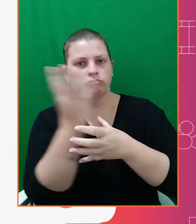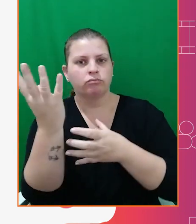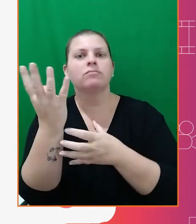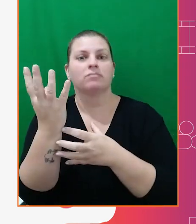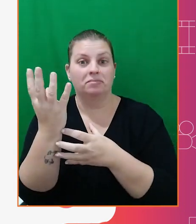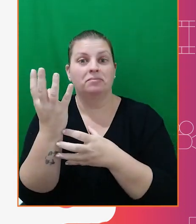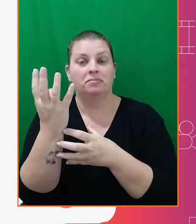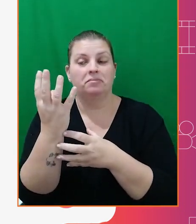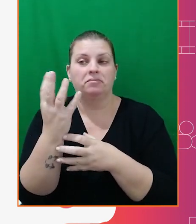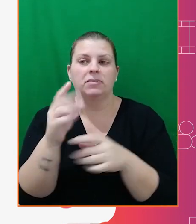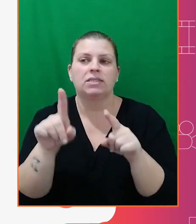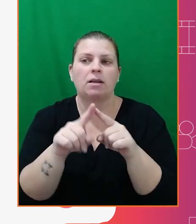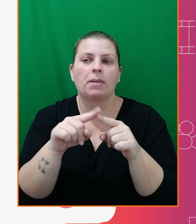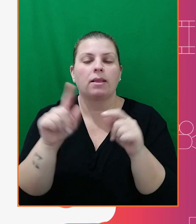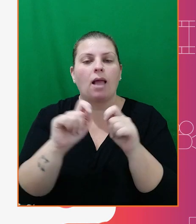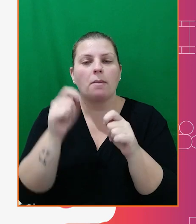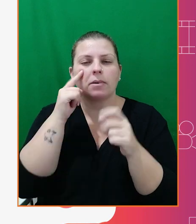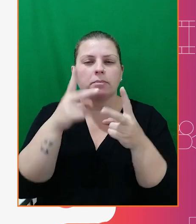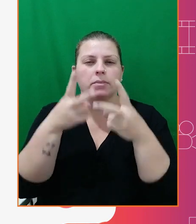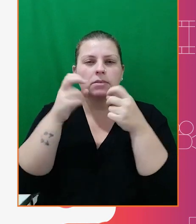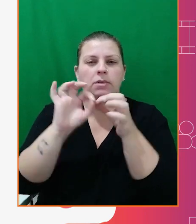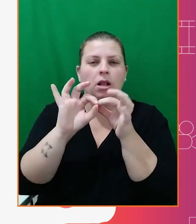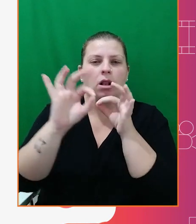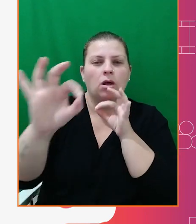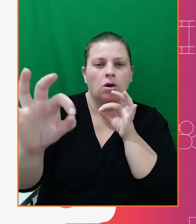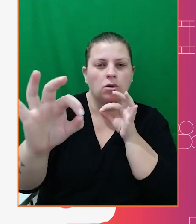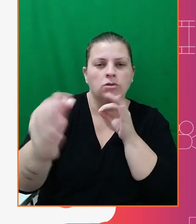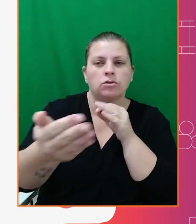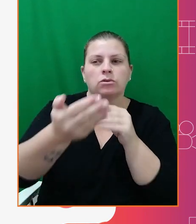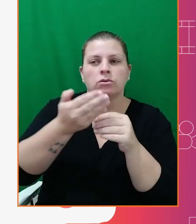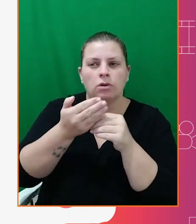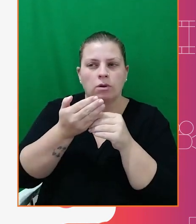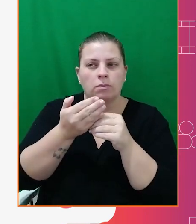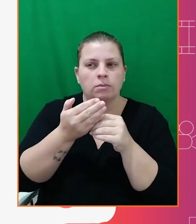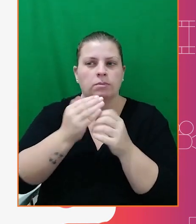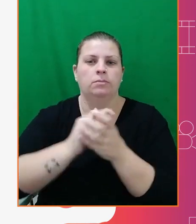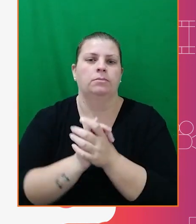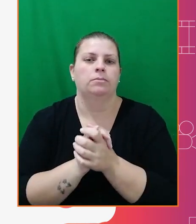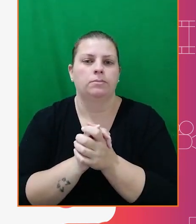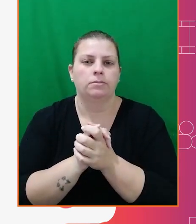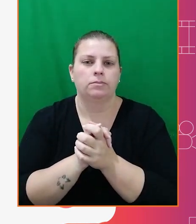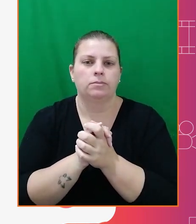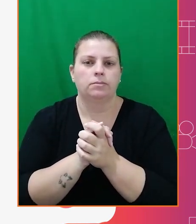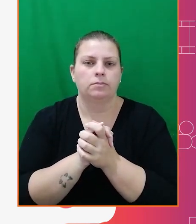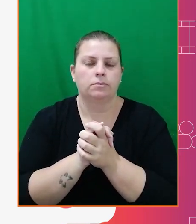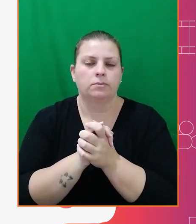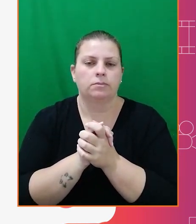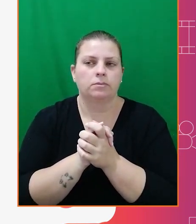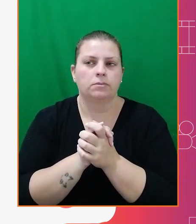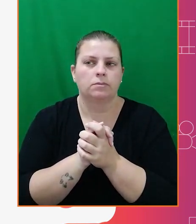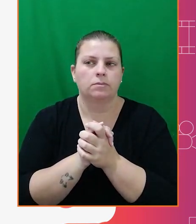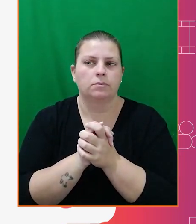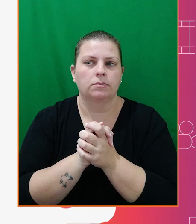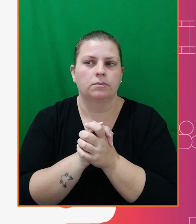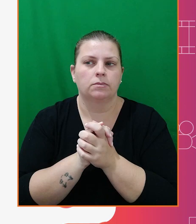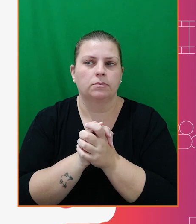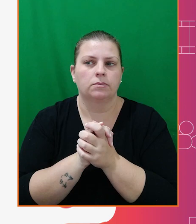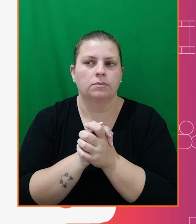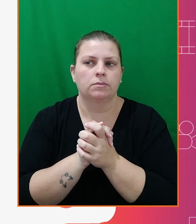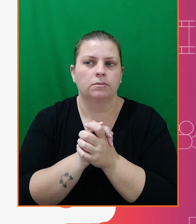de distância e ir diminuindo essas florzinhas. Por exemplo,